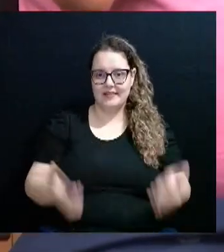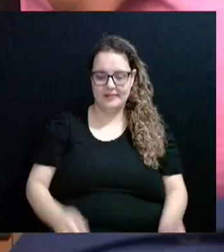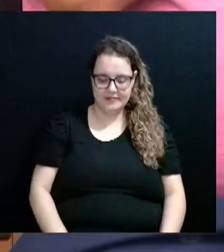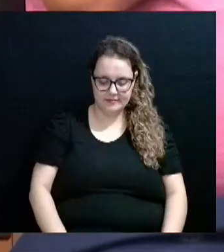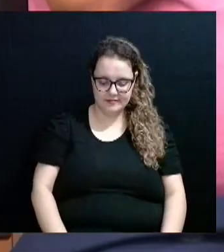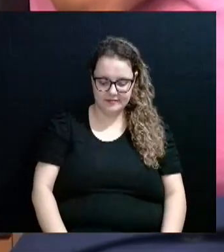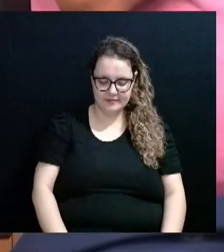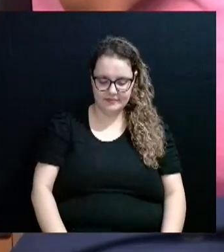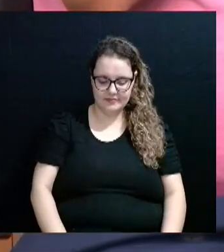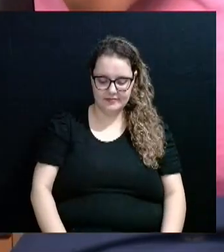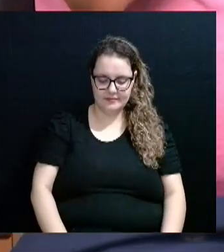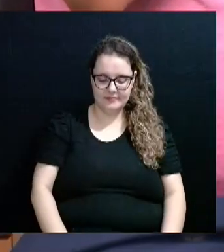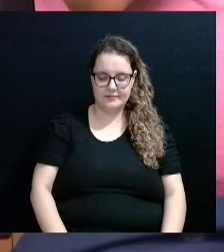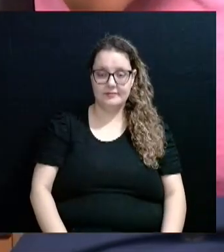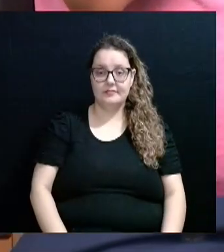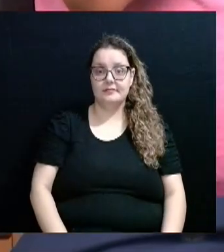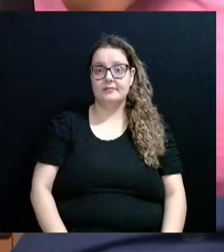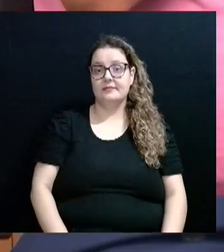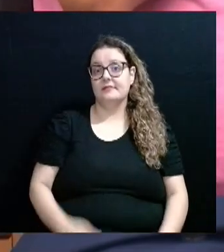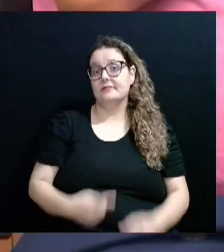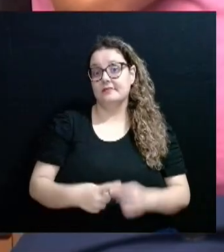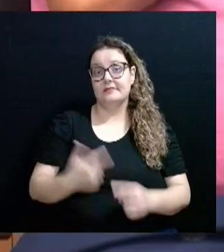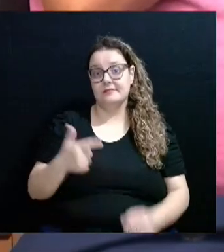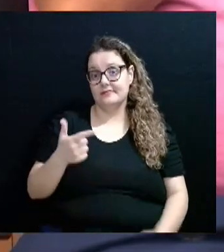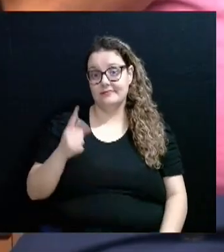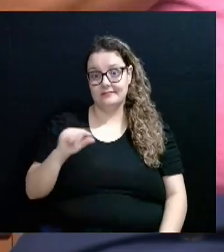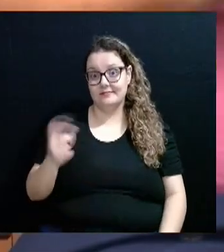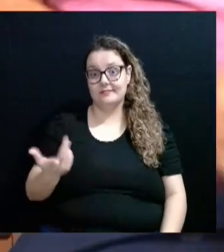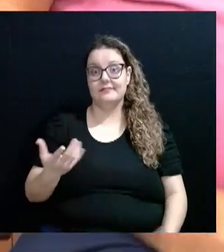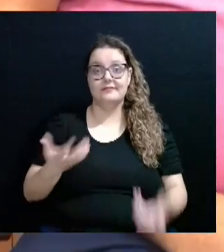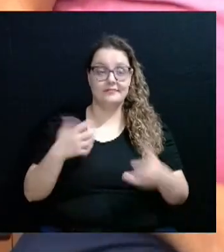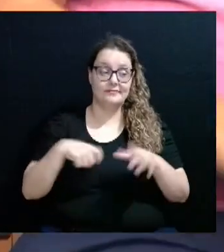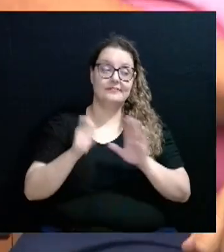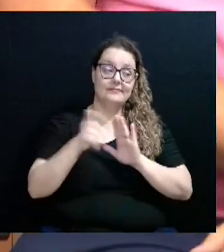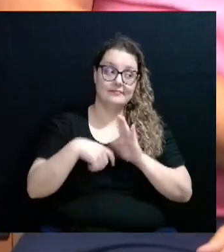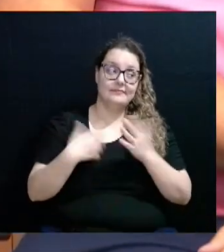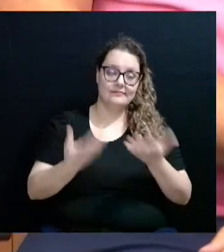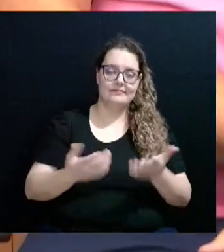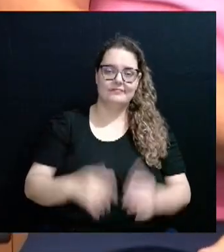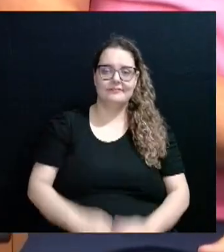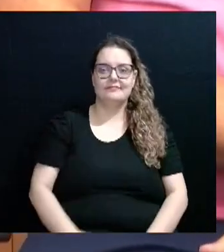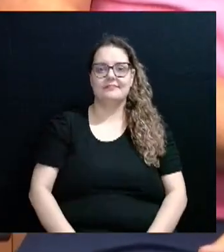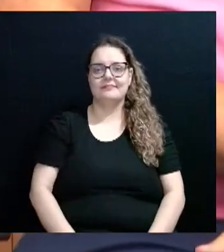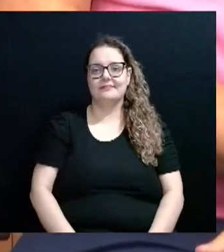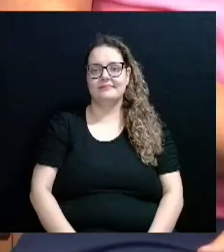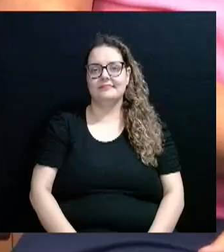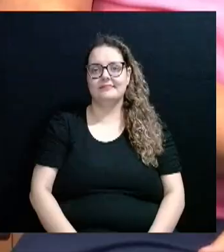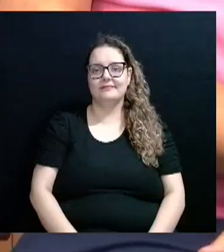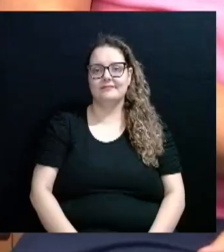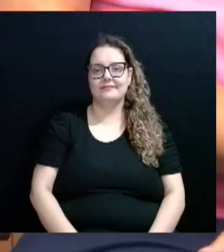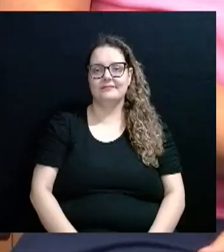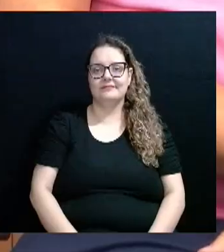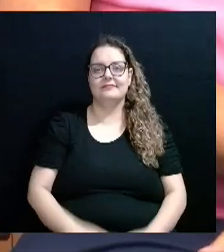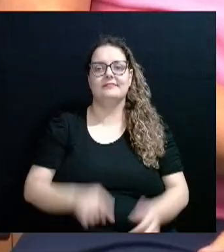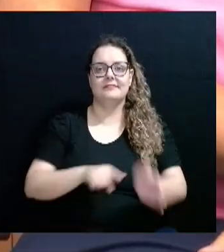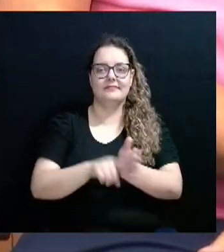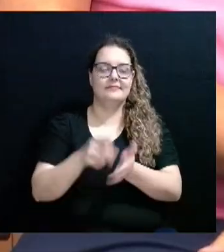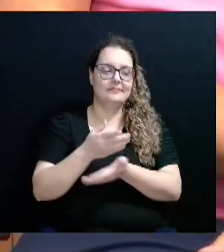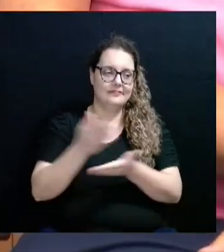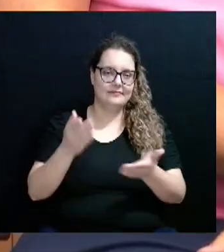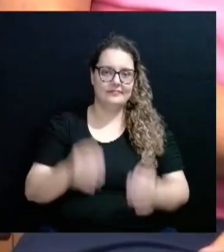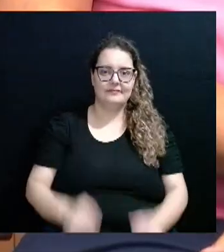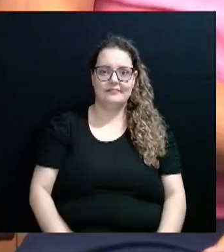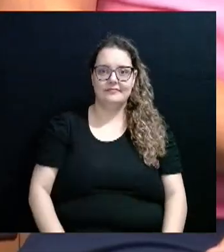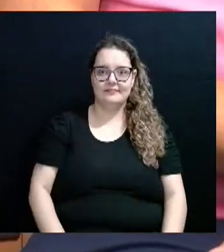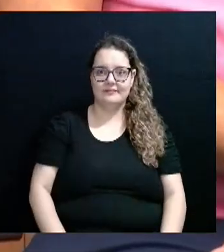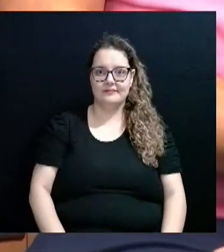não sai e a gente quer que fique registrado a pergunta de vocês, a intervenção de vocês. Depois